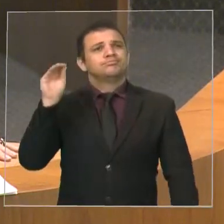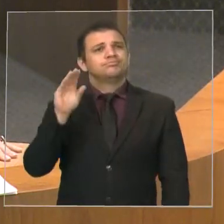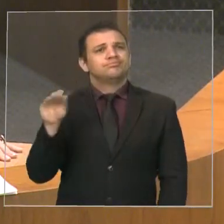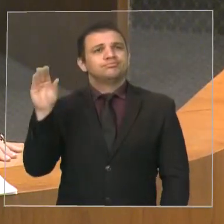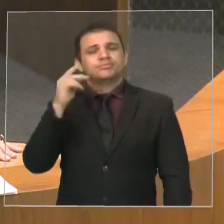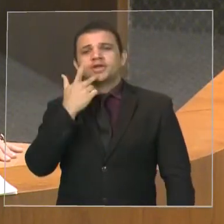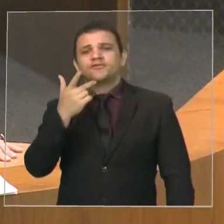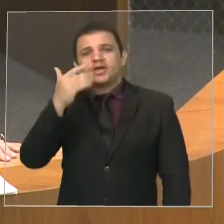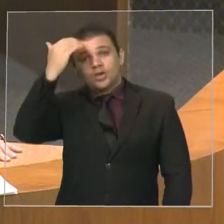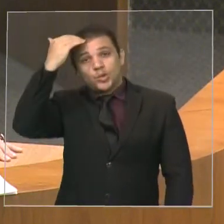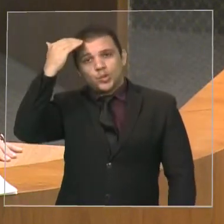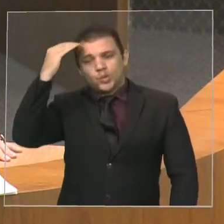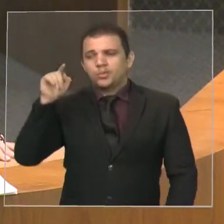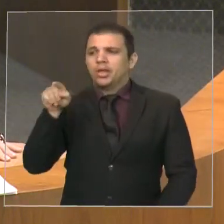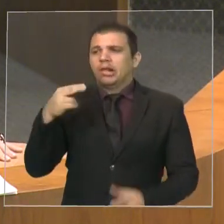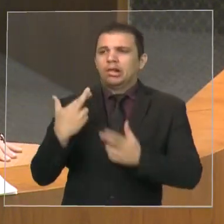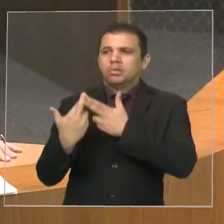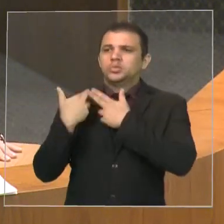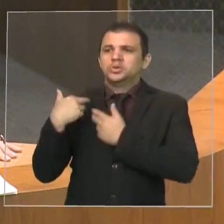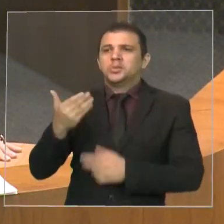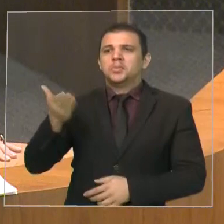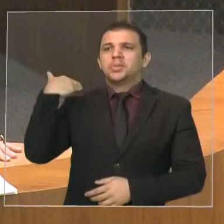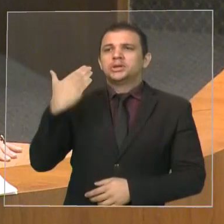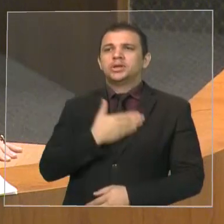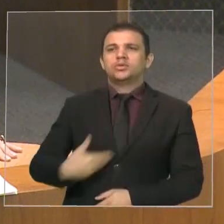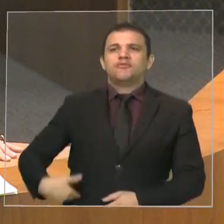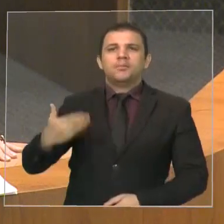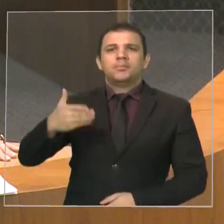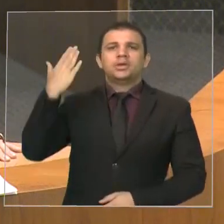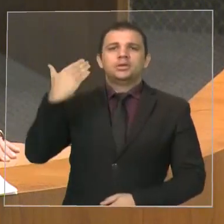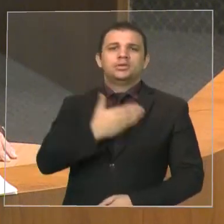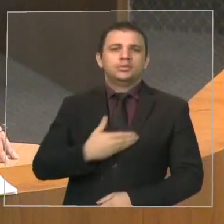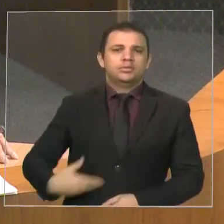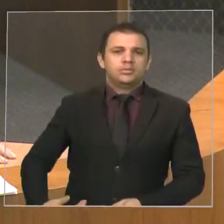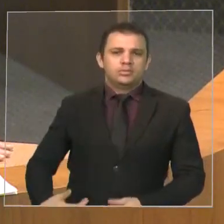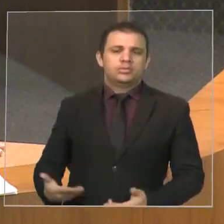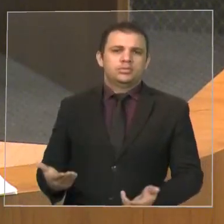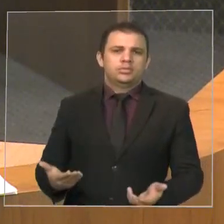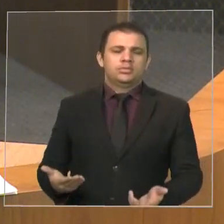culpar os gestores anteriores, os governantes passados,